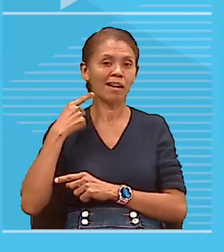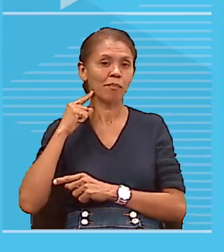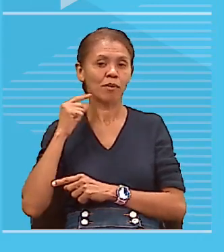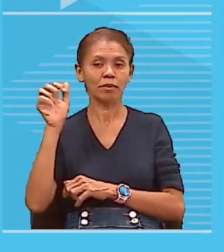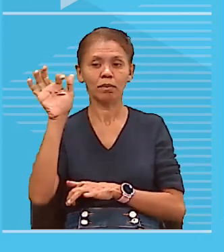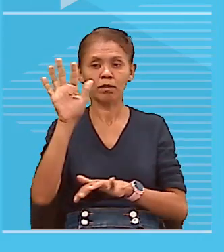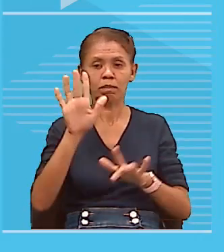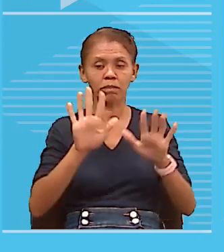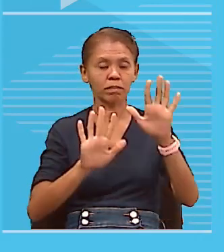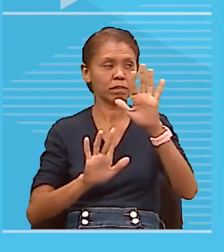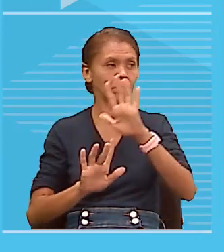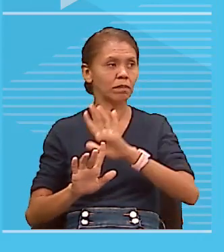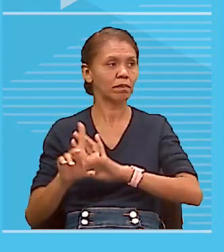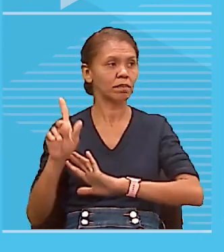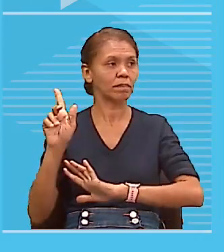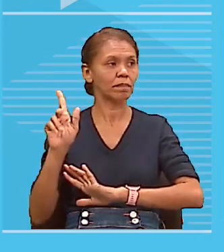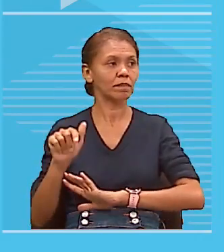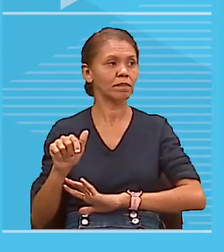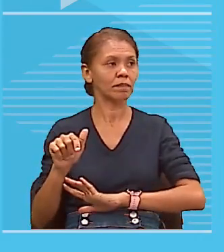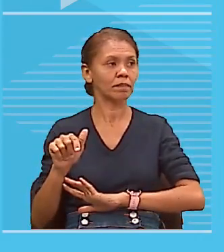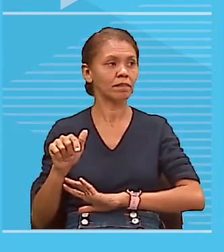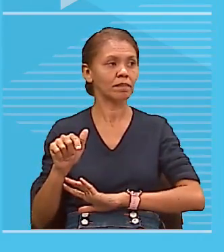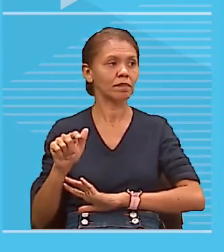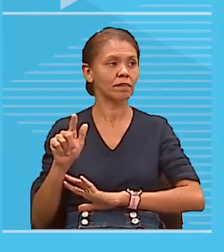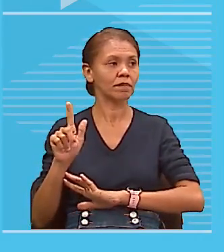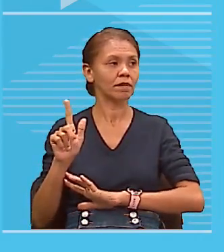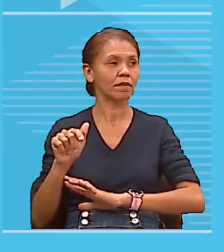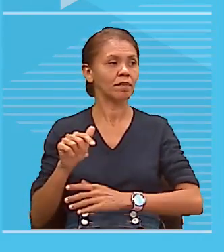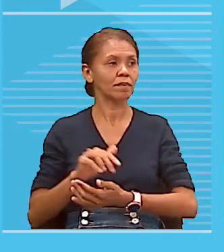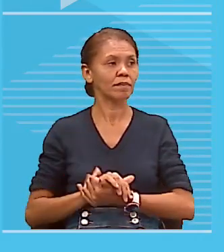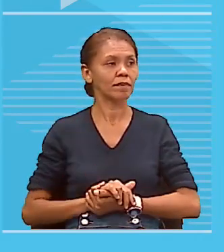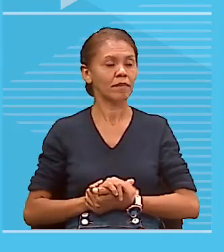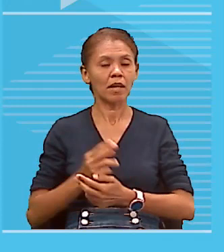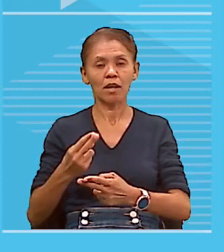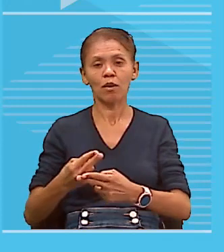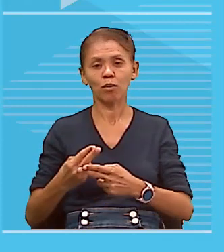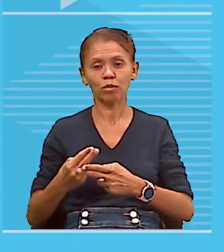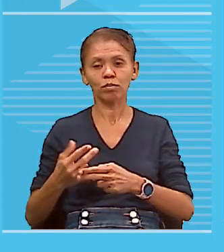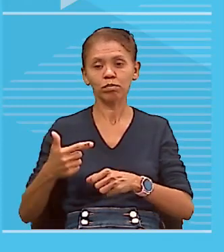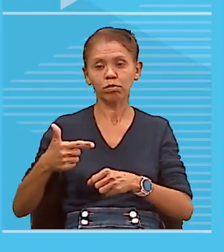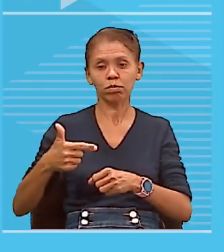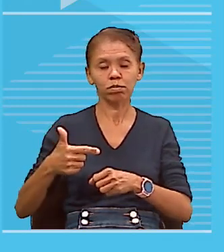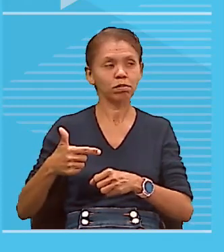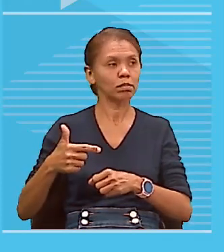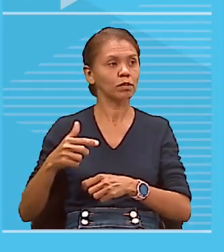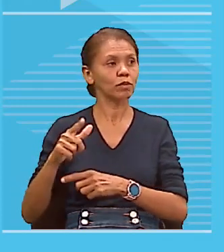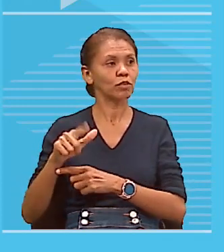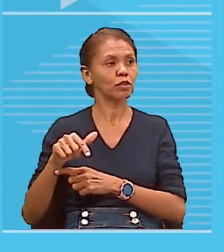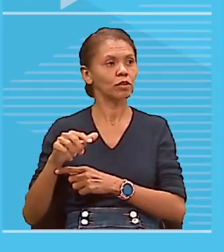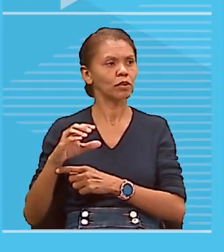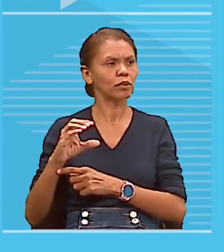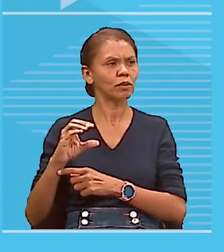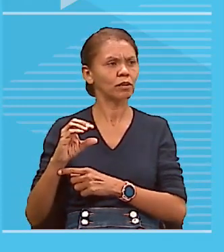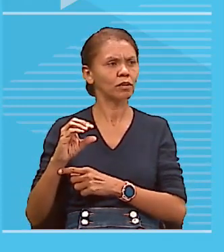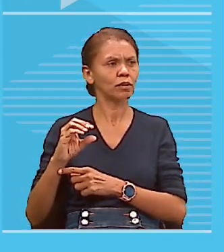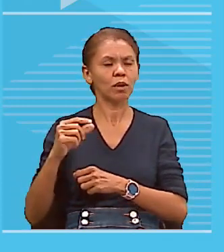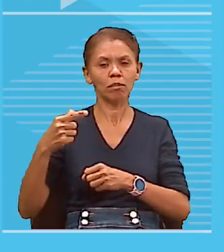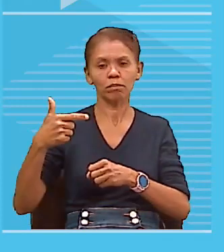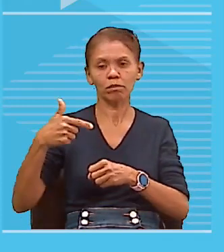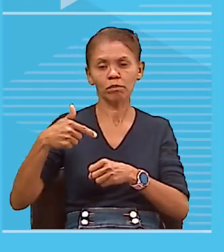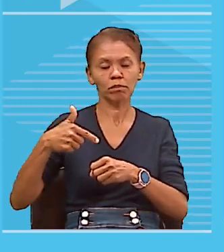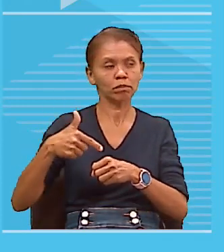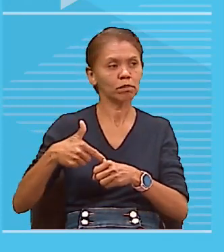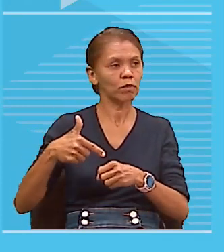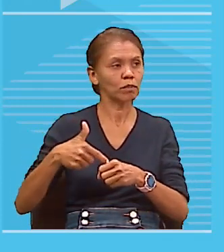Então, quem contribui é o uso de combustíveis fósseis. Que combustíveis fósseis são esses?